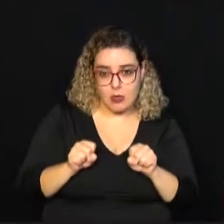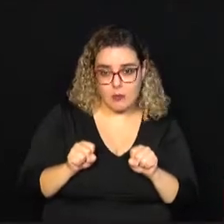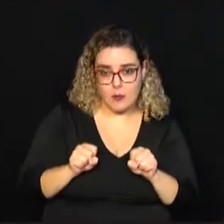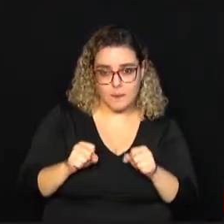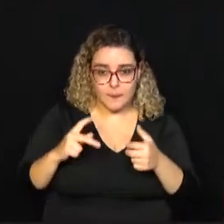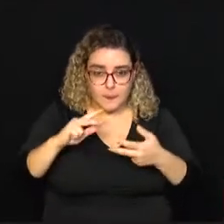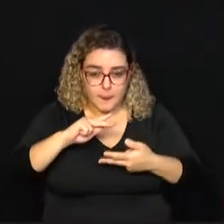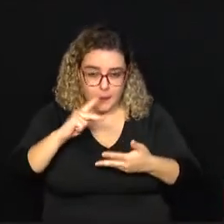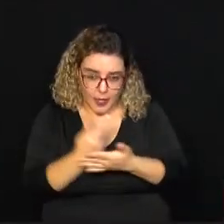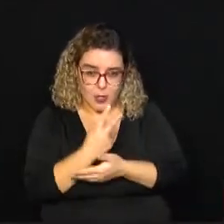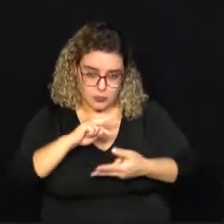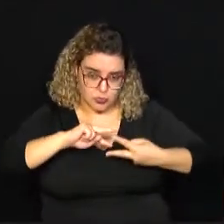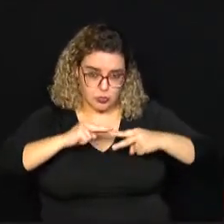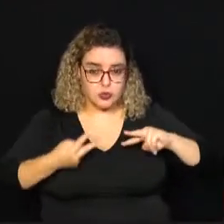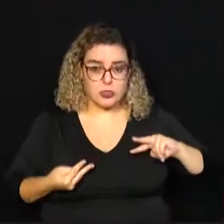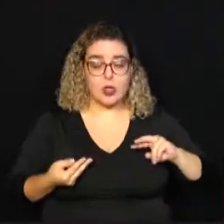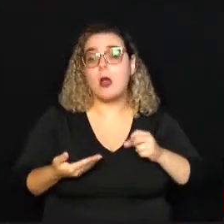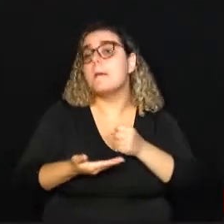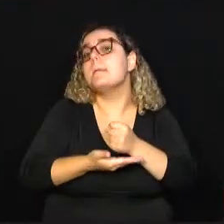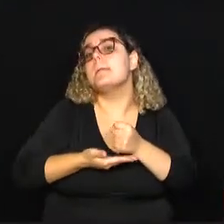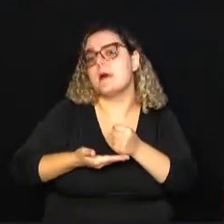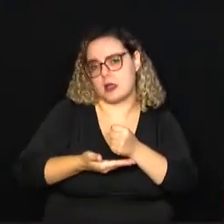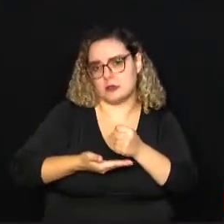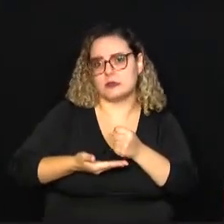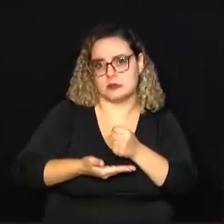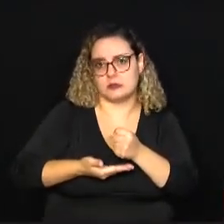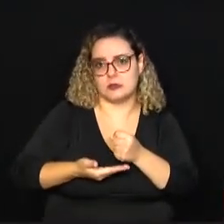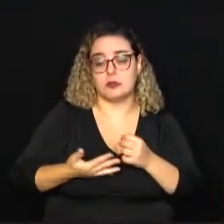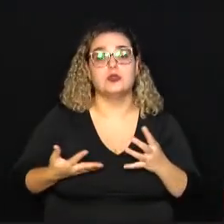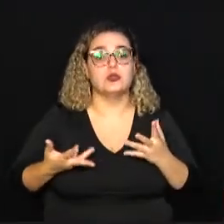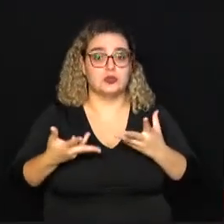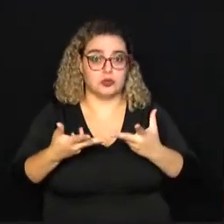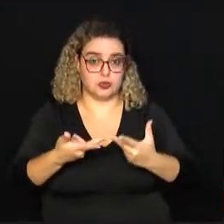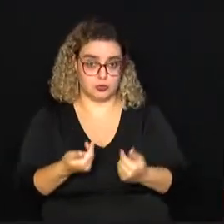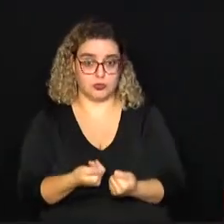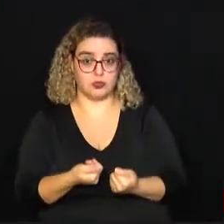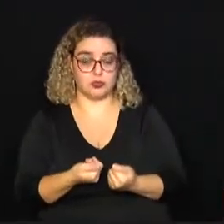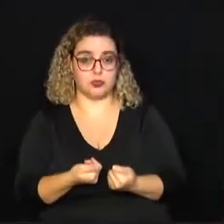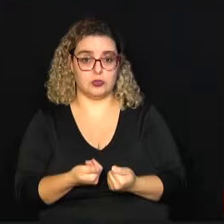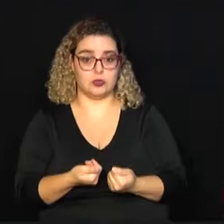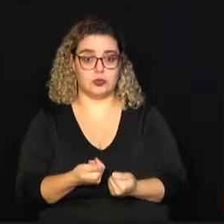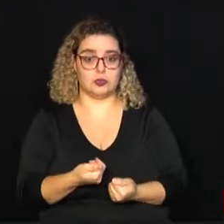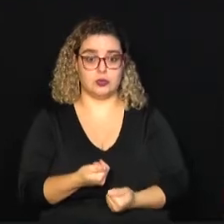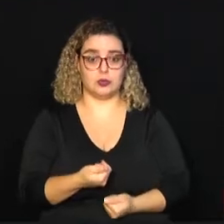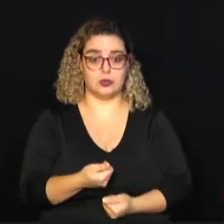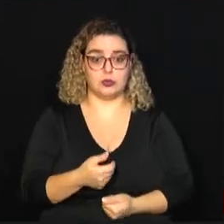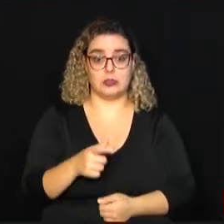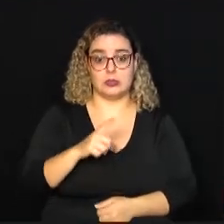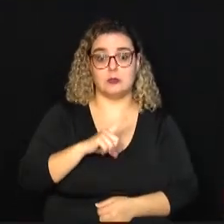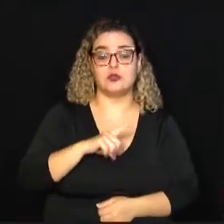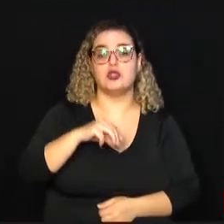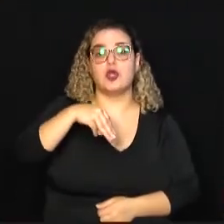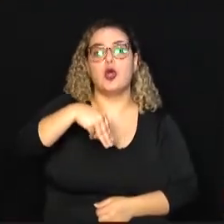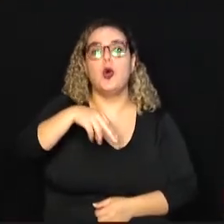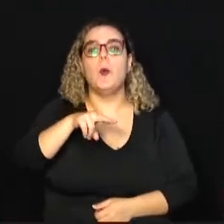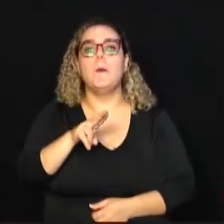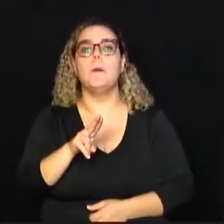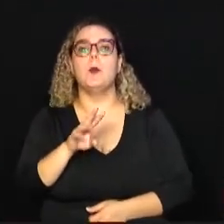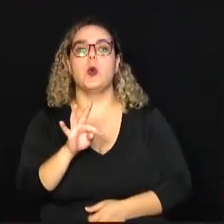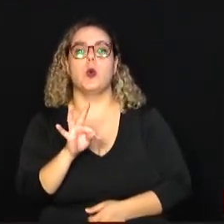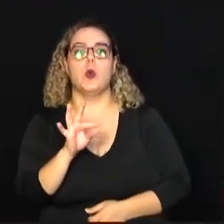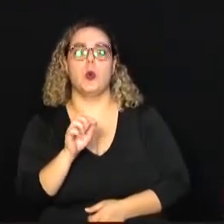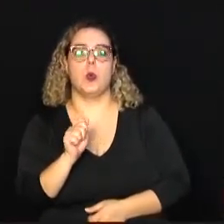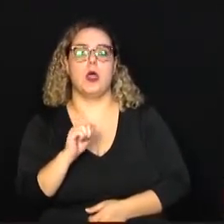acontecem aleatoriamente. Isso é a base, né, de tudo que a gente tem do que chama de mutação, que é responsável